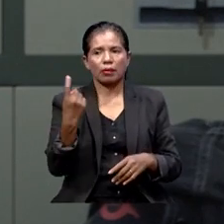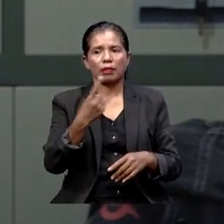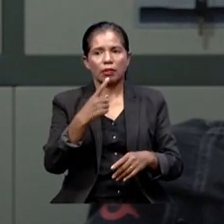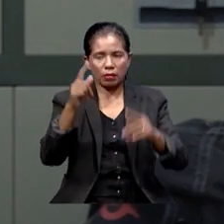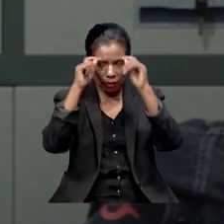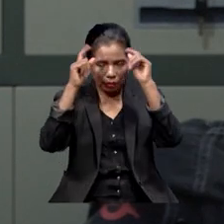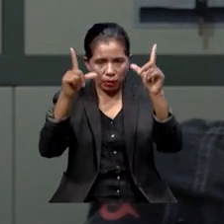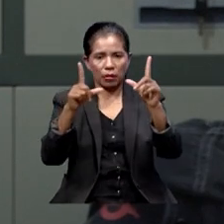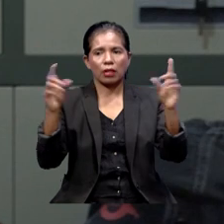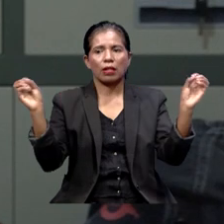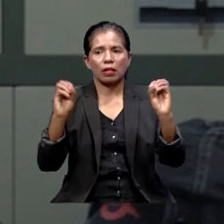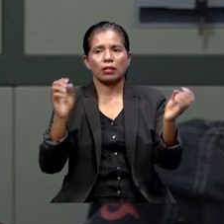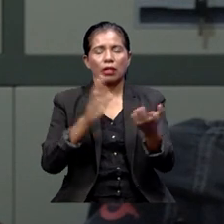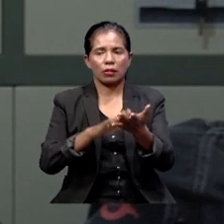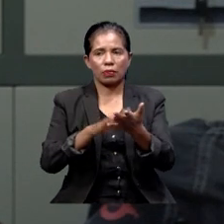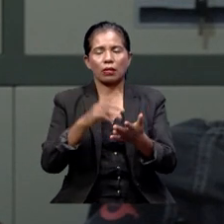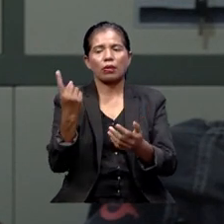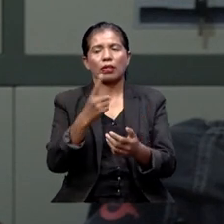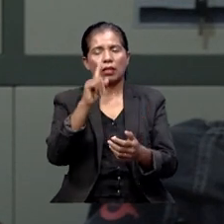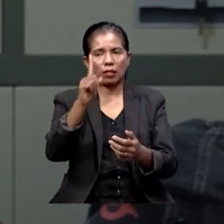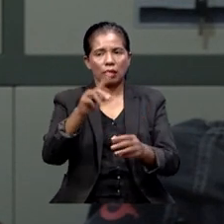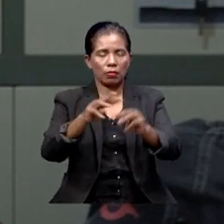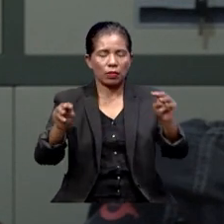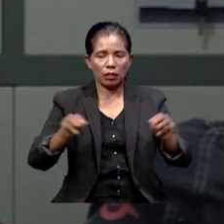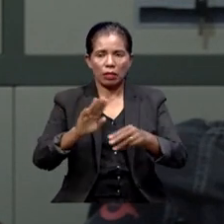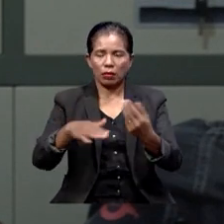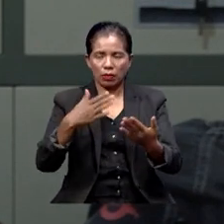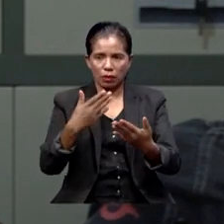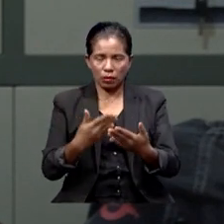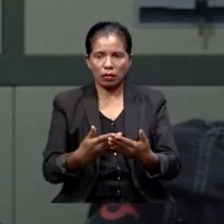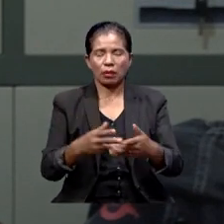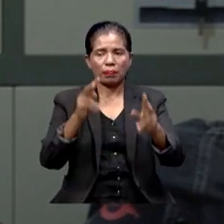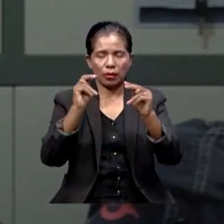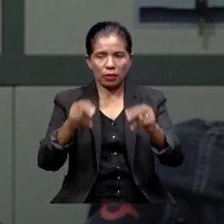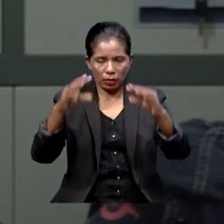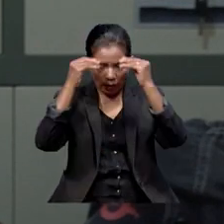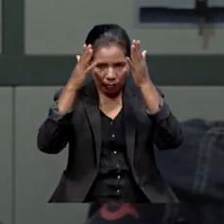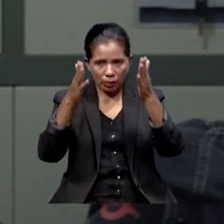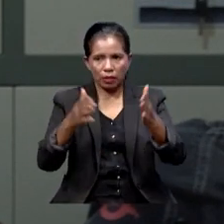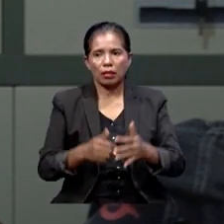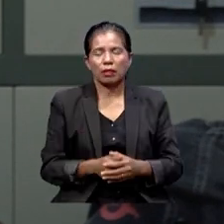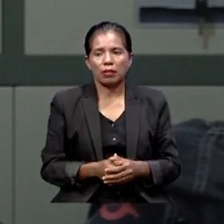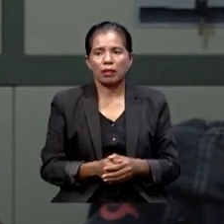Timor ne Laos sekolah ide deit. Munisipi hutu-hutu persisa profesores